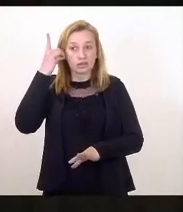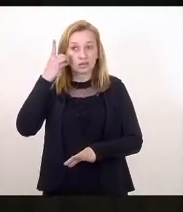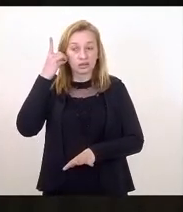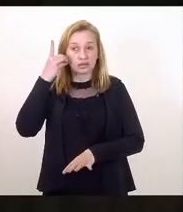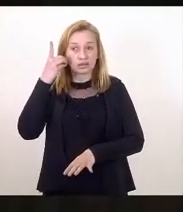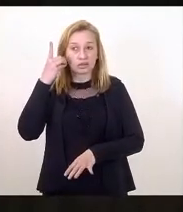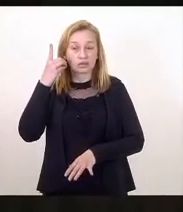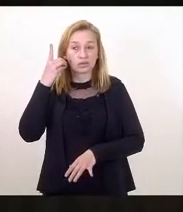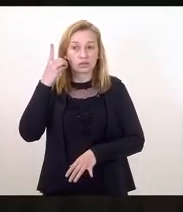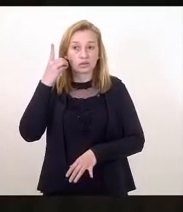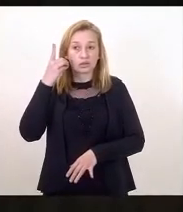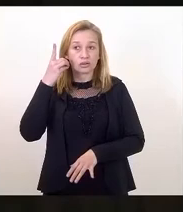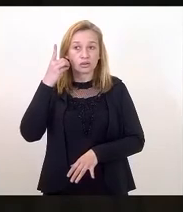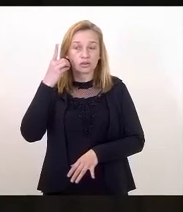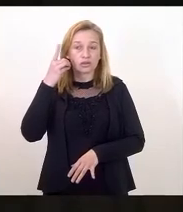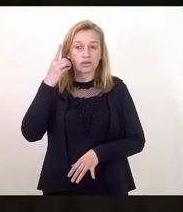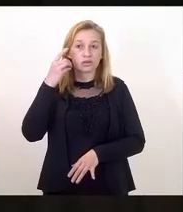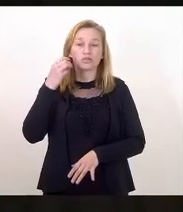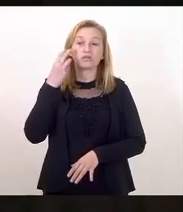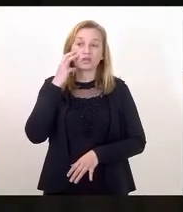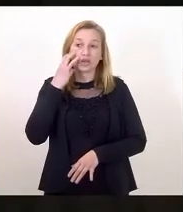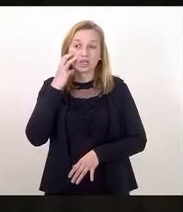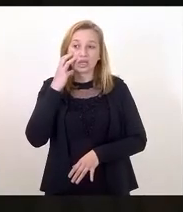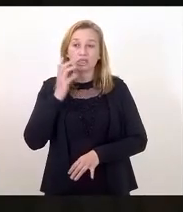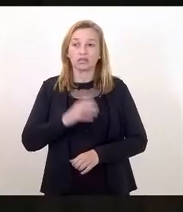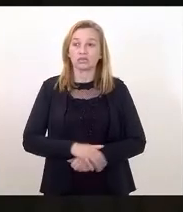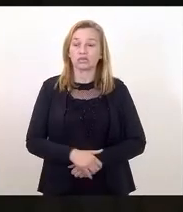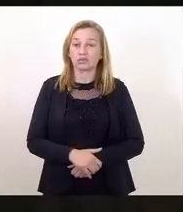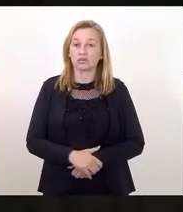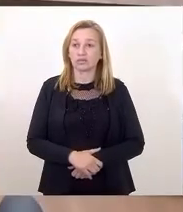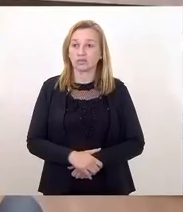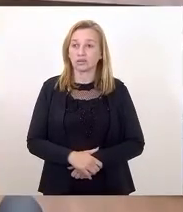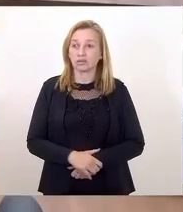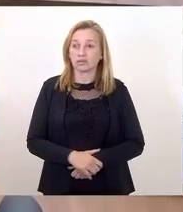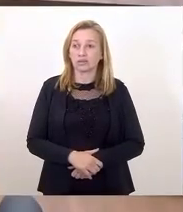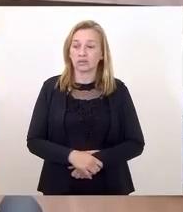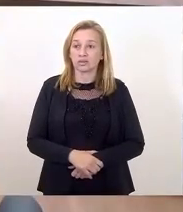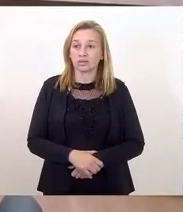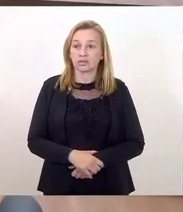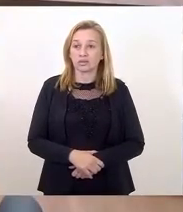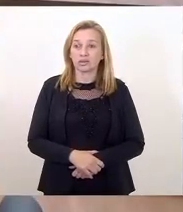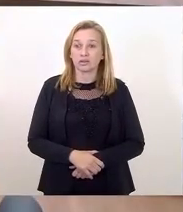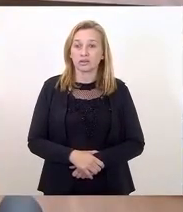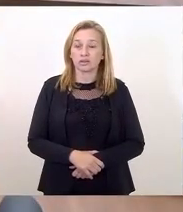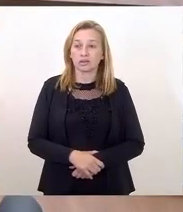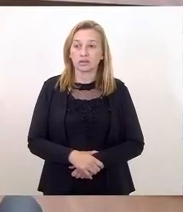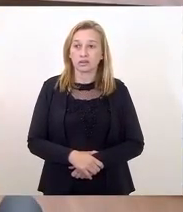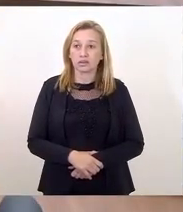O deputado Valdeque Carneiro, para emitir parecer. Deputado.